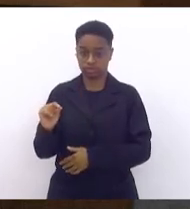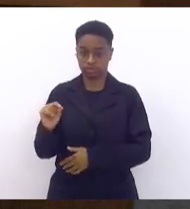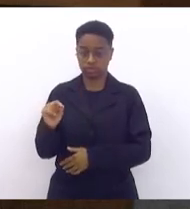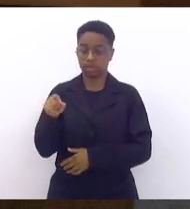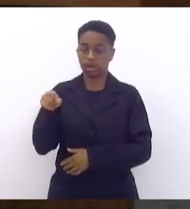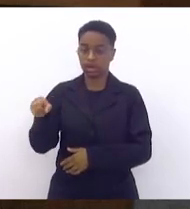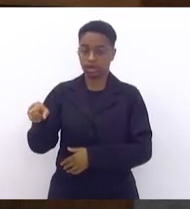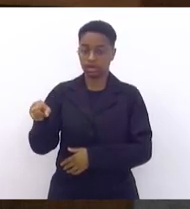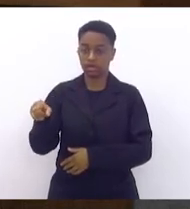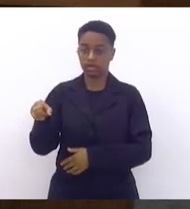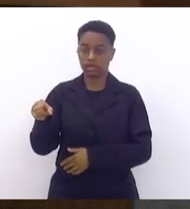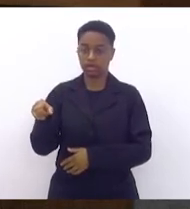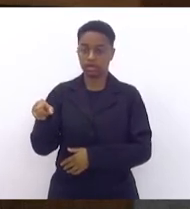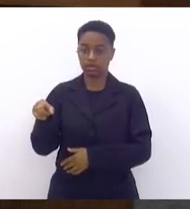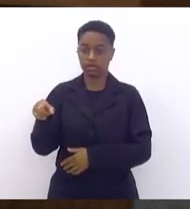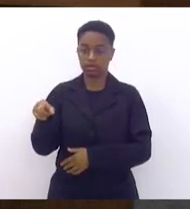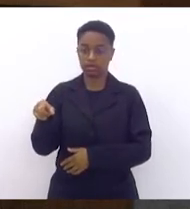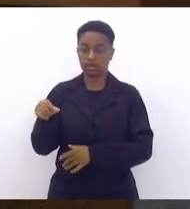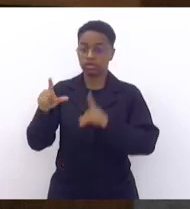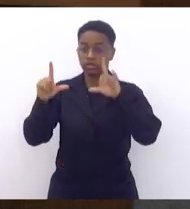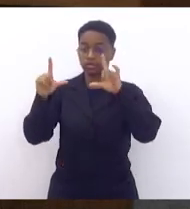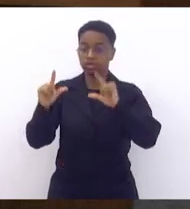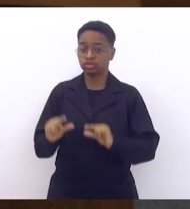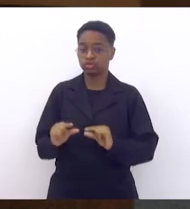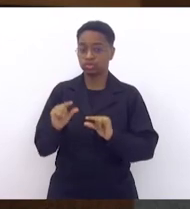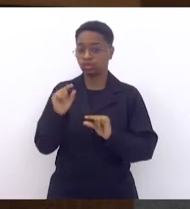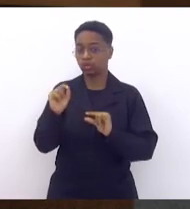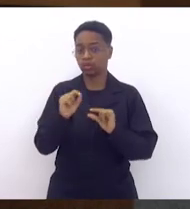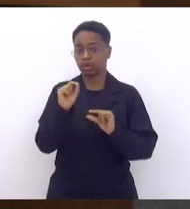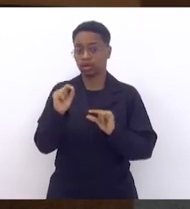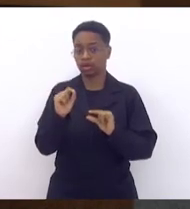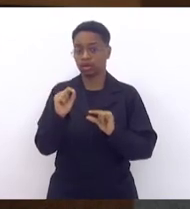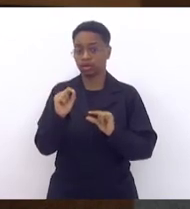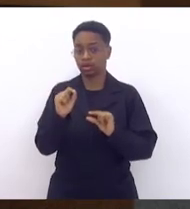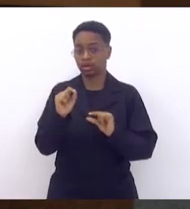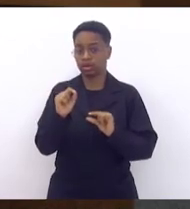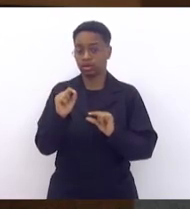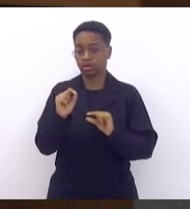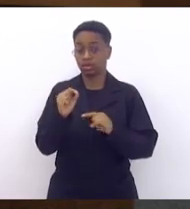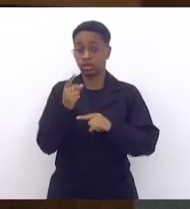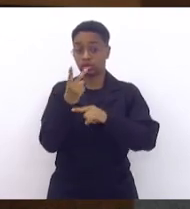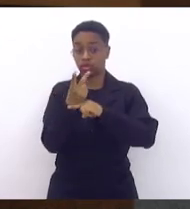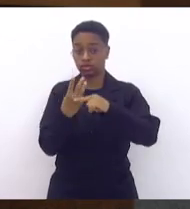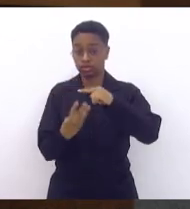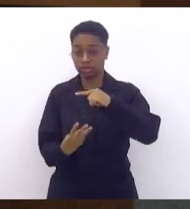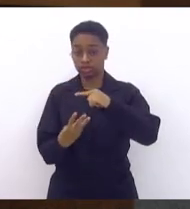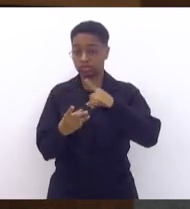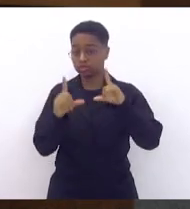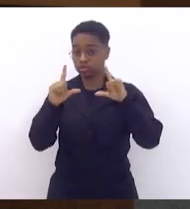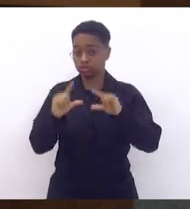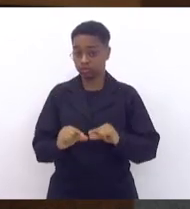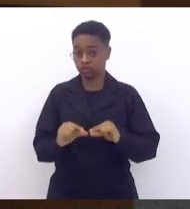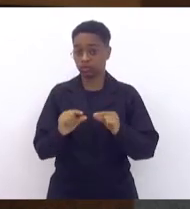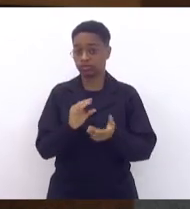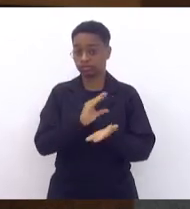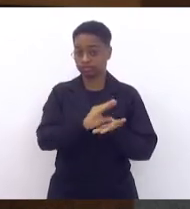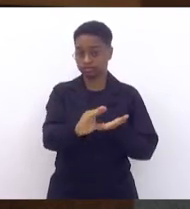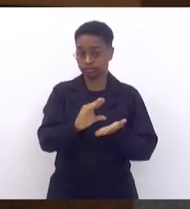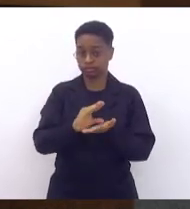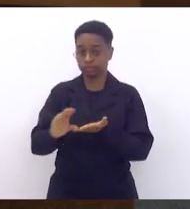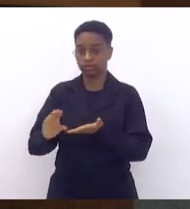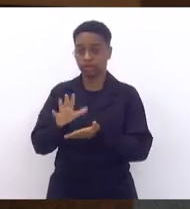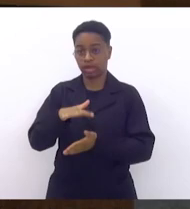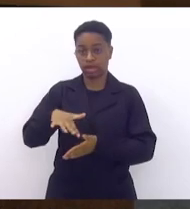um papelão e reduziu em 2/3 a verba do cofinanciamento da rede de